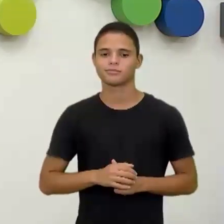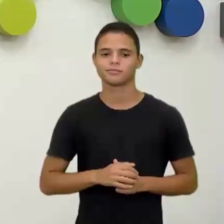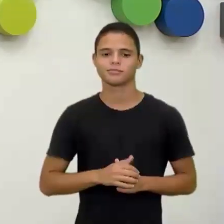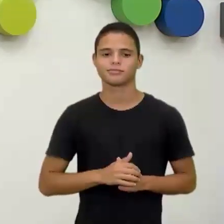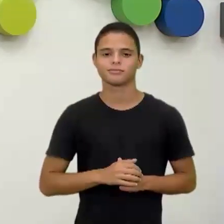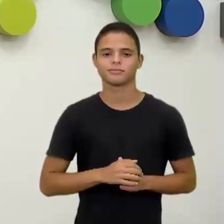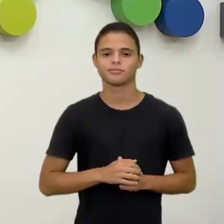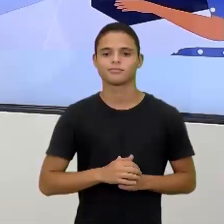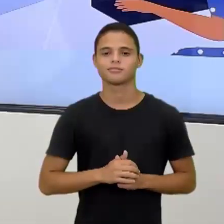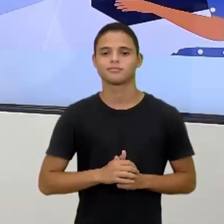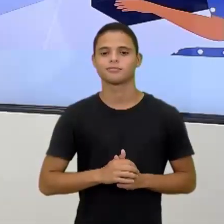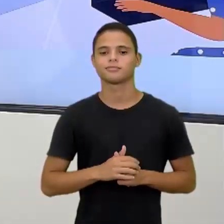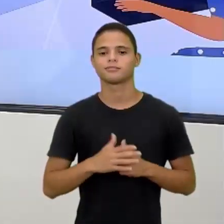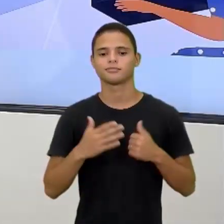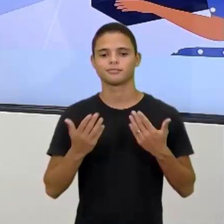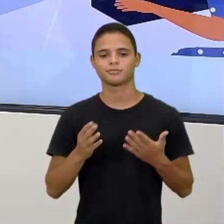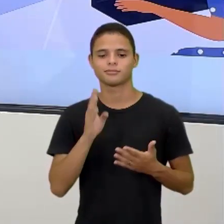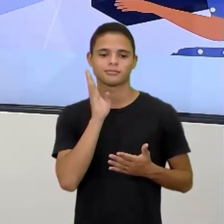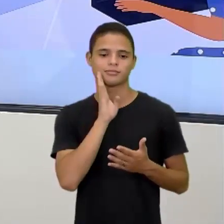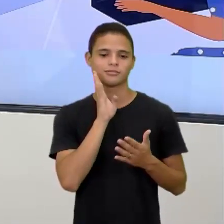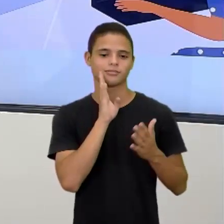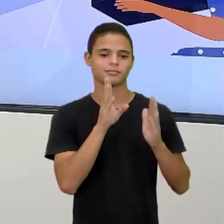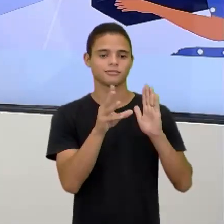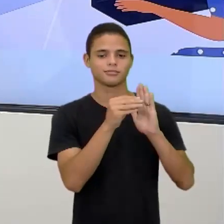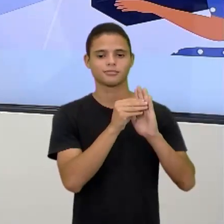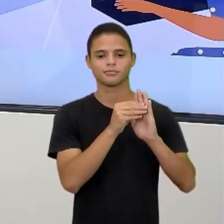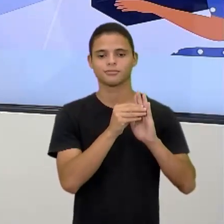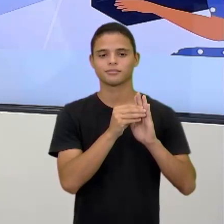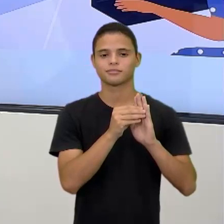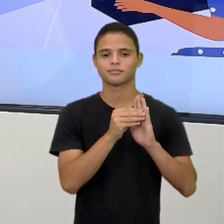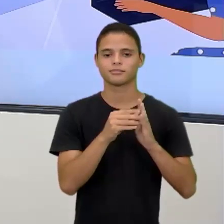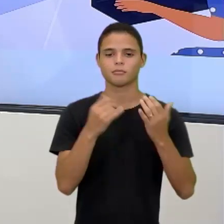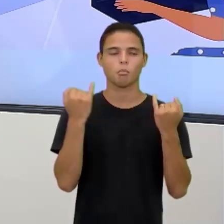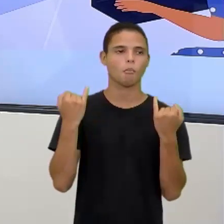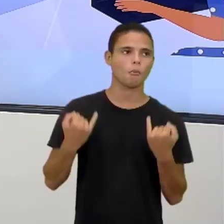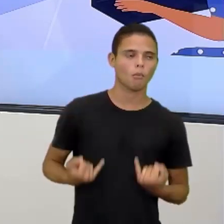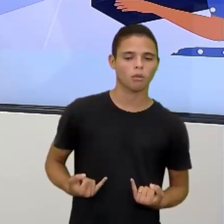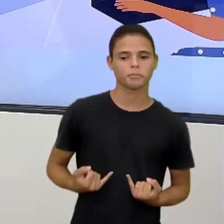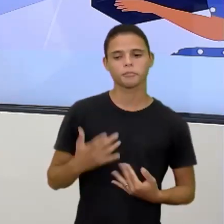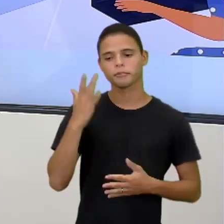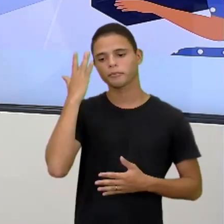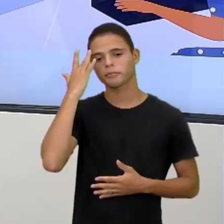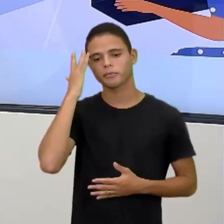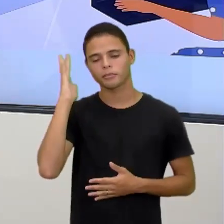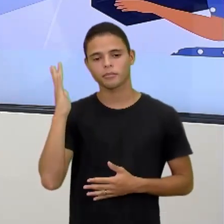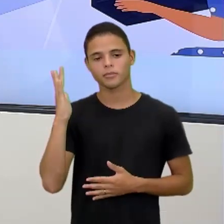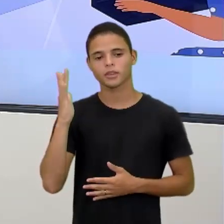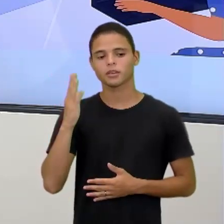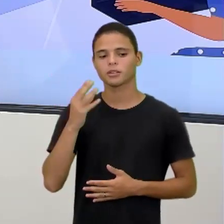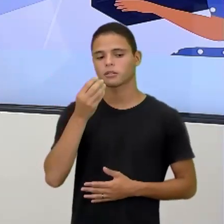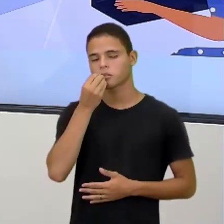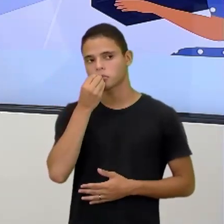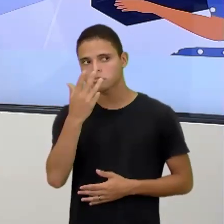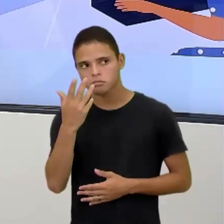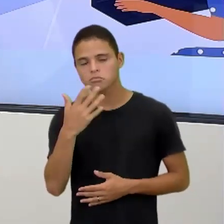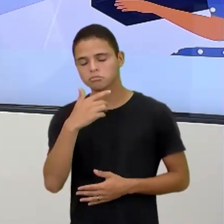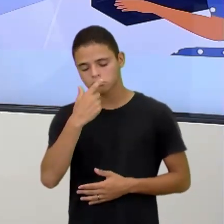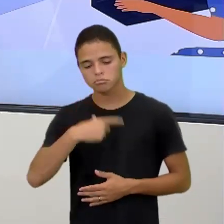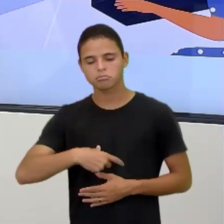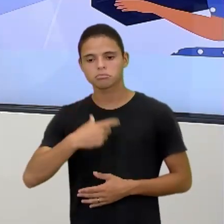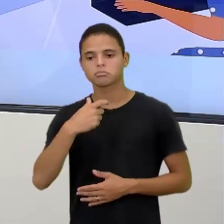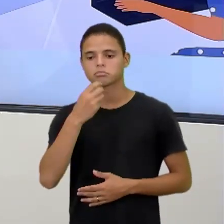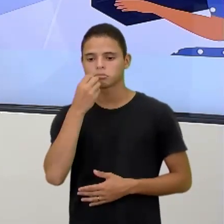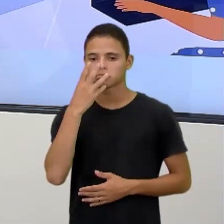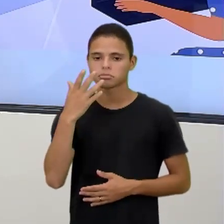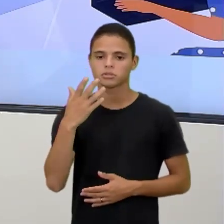boa, então, né? olha só, que legal. Eu achei legal ele colocar isso aqui, sou magro e acho que gente boa, porque ele trouxe aí, nessa parte, acho que gente boa, um